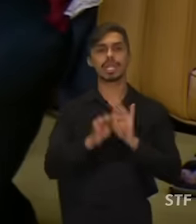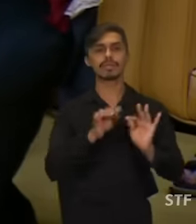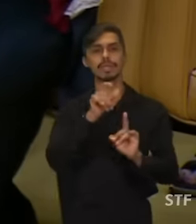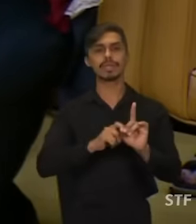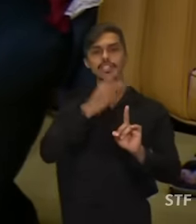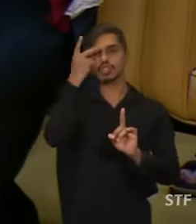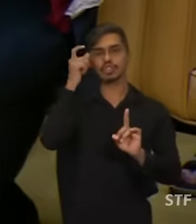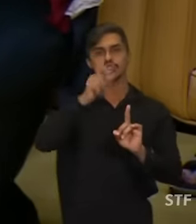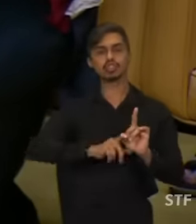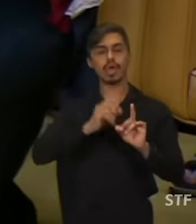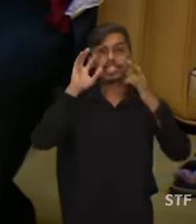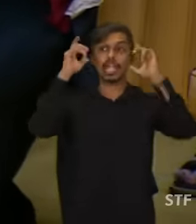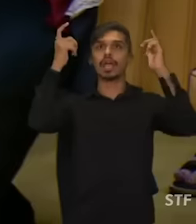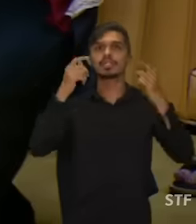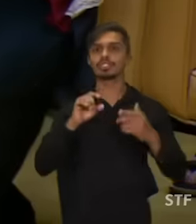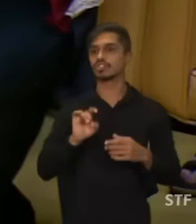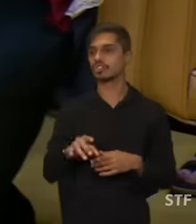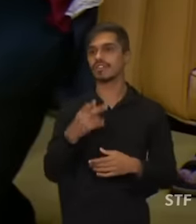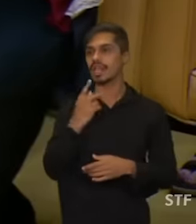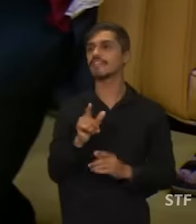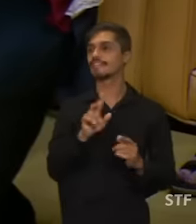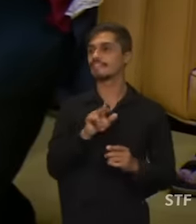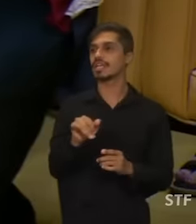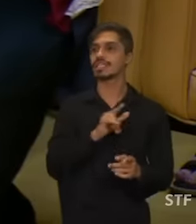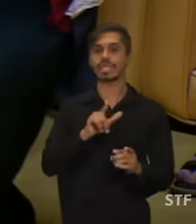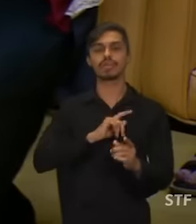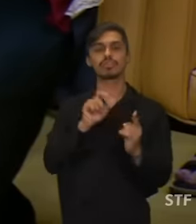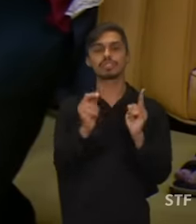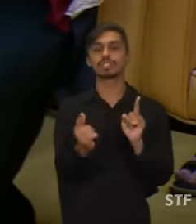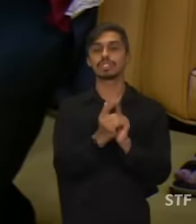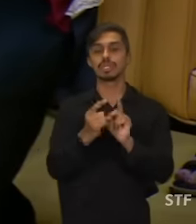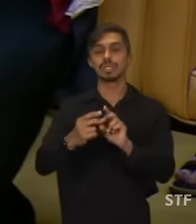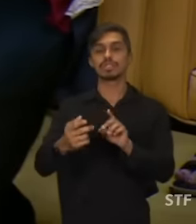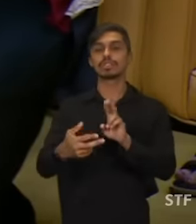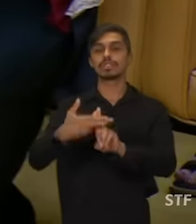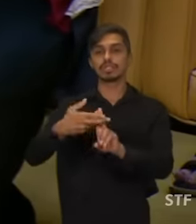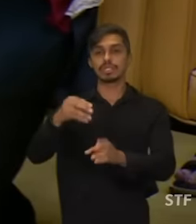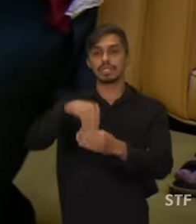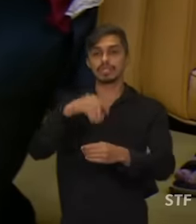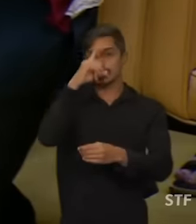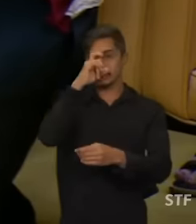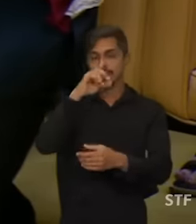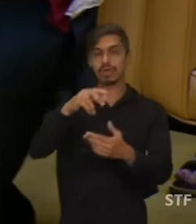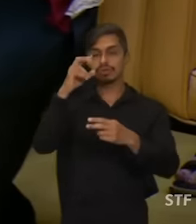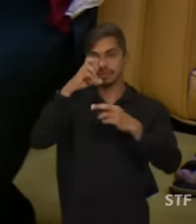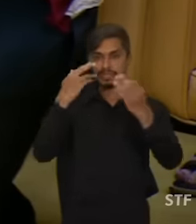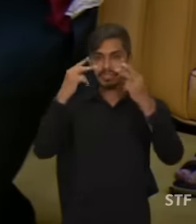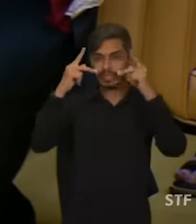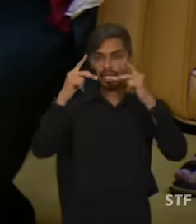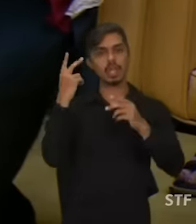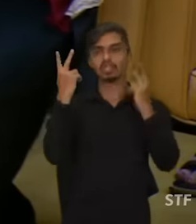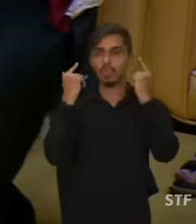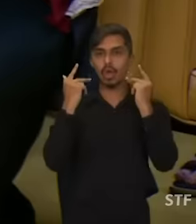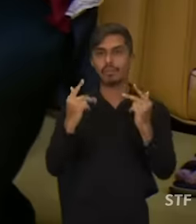surtadas. Simplesmente dizer que elas vão ser atendidas por meio do Sistema Único de Saúde em hospitais psiquiátricos convencionais é algo que, com todo